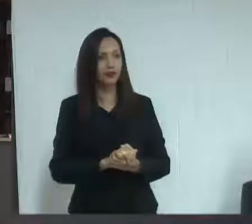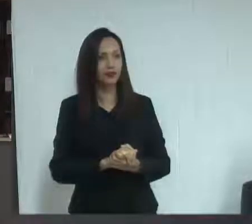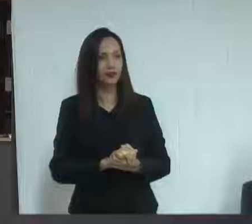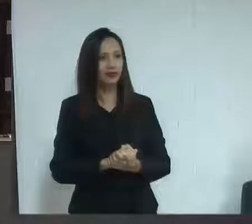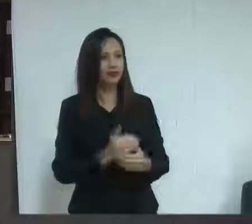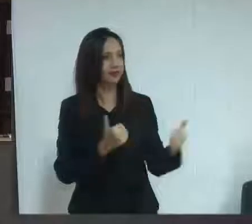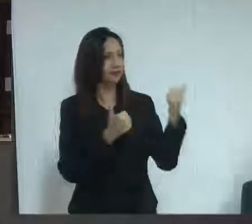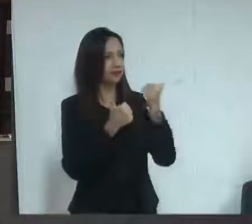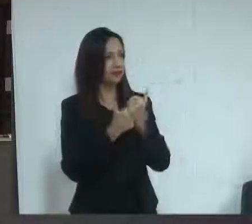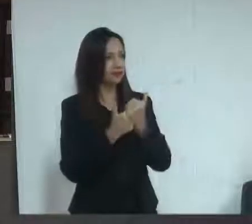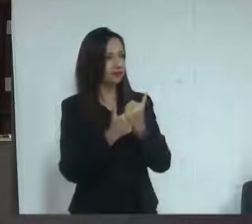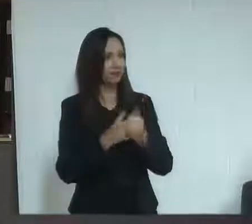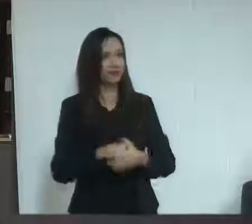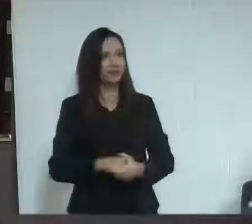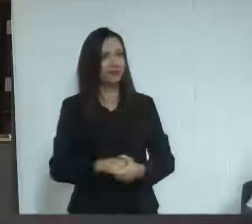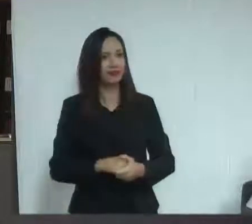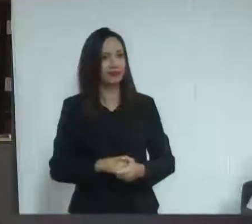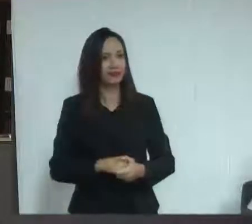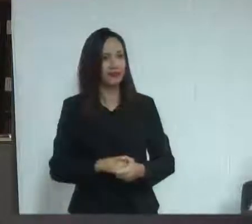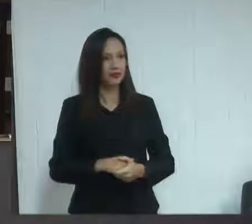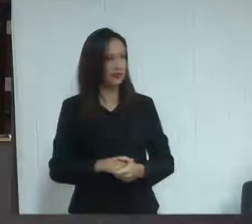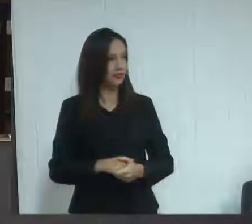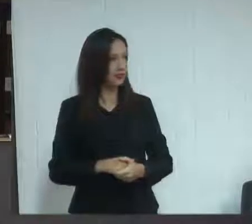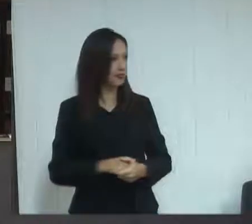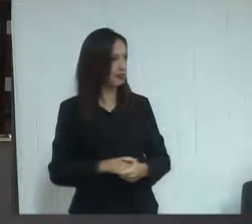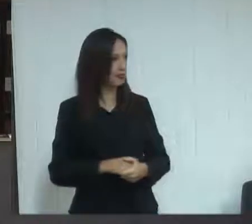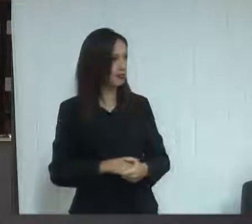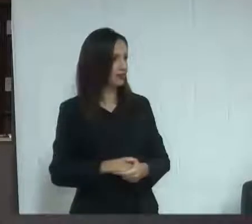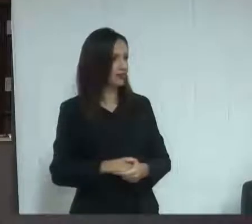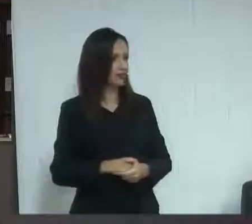Peço a palavra, senhor Com a presidente. palavra, o vereador Edugel.